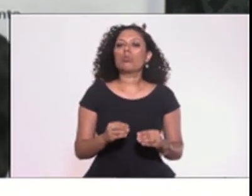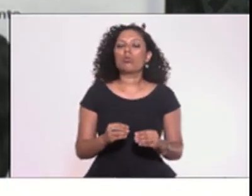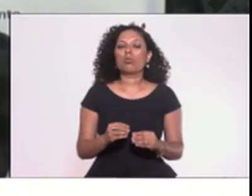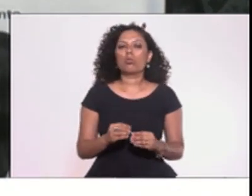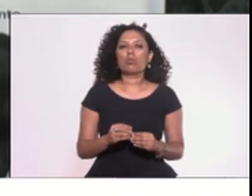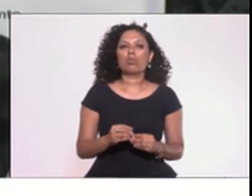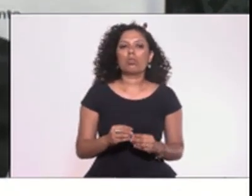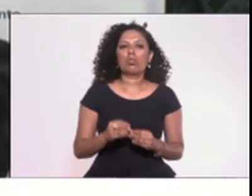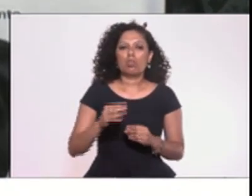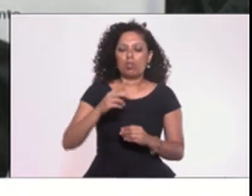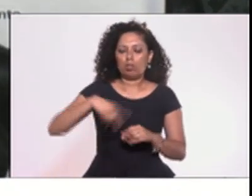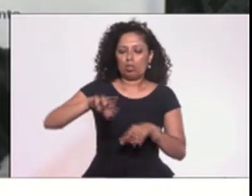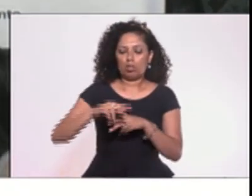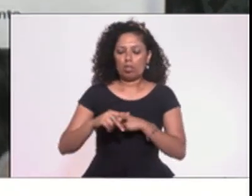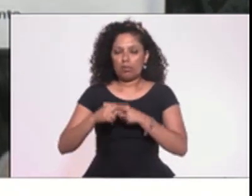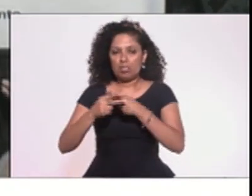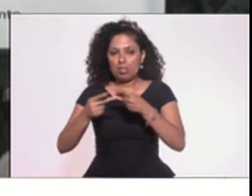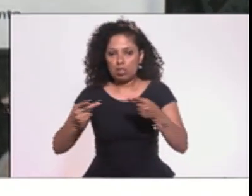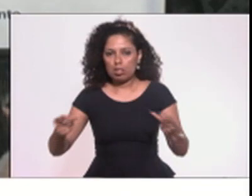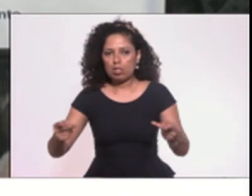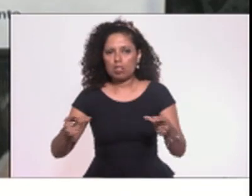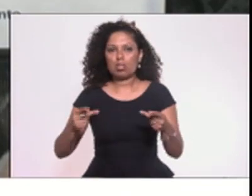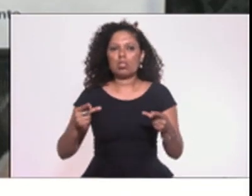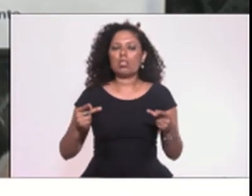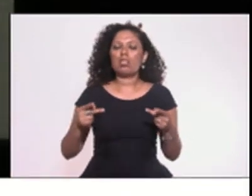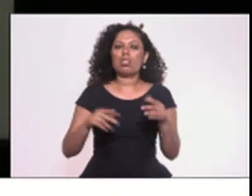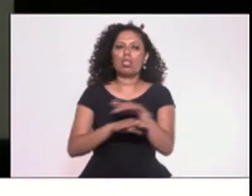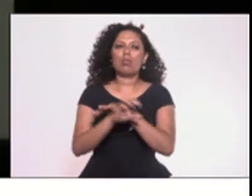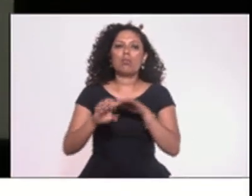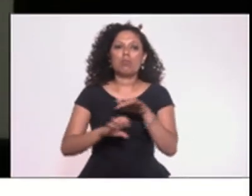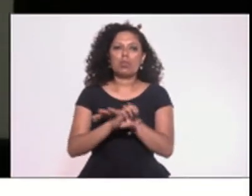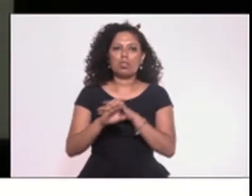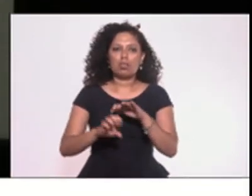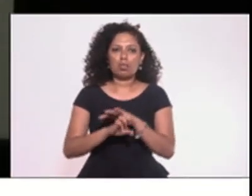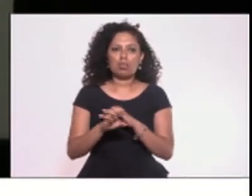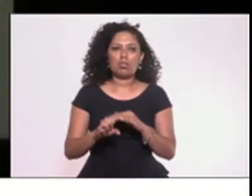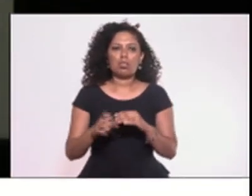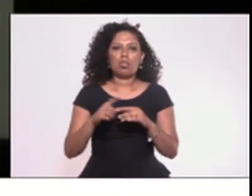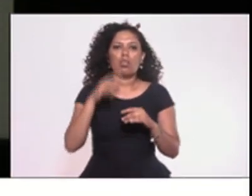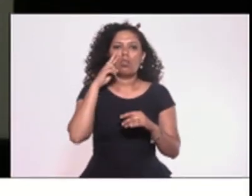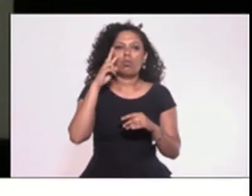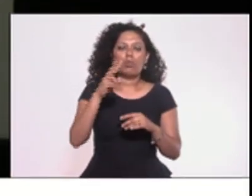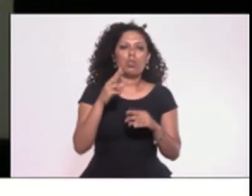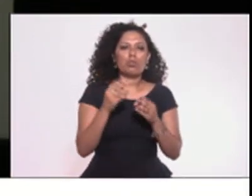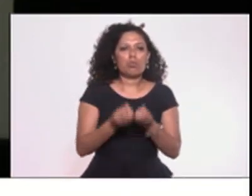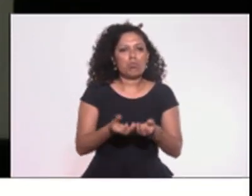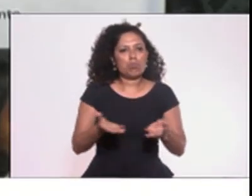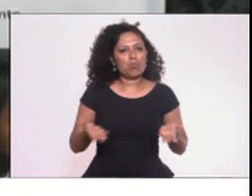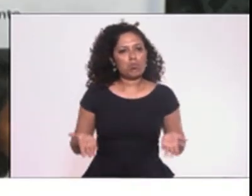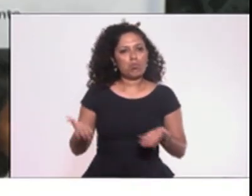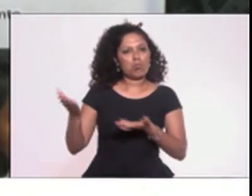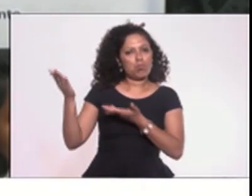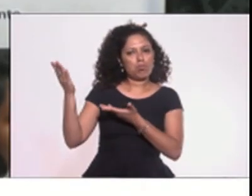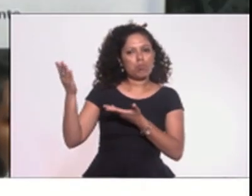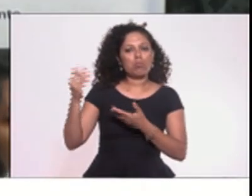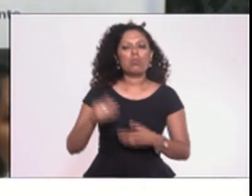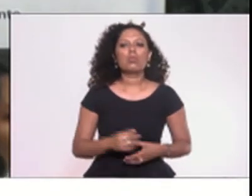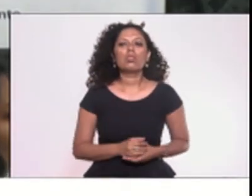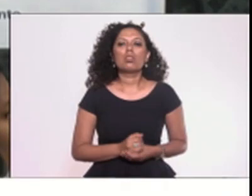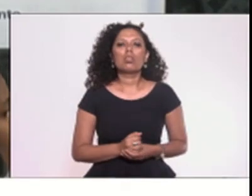foi a visita da nossa equipe aqui à empresa. Deixo com vocês aqui a apresentação e os